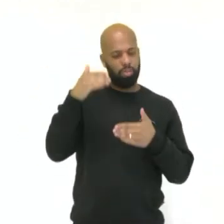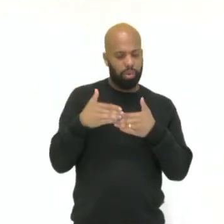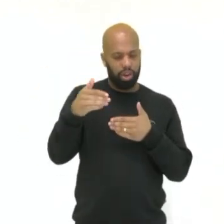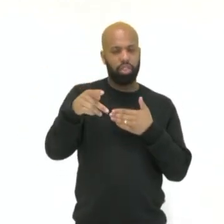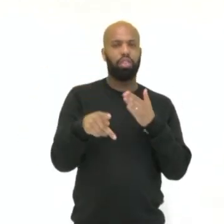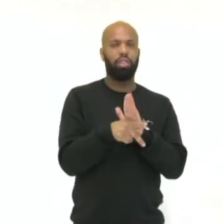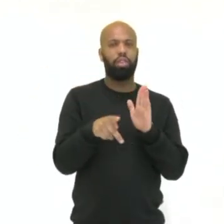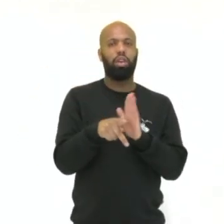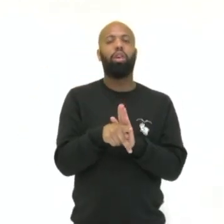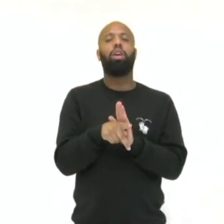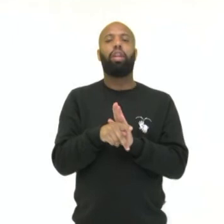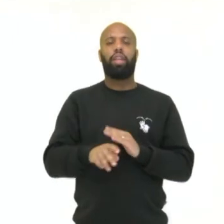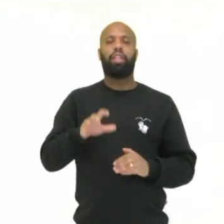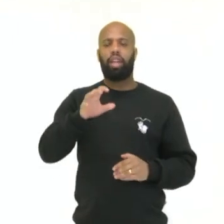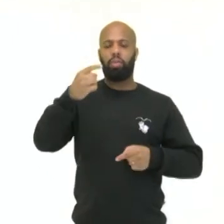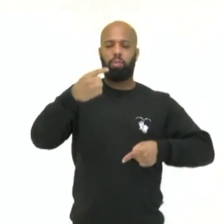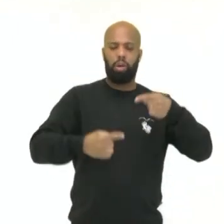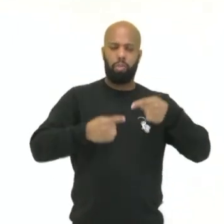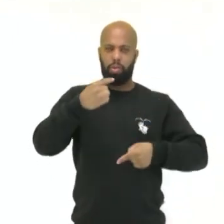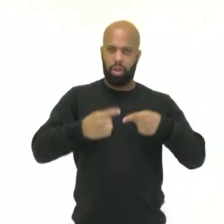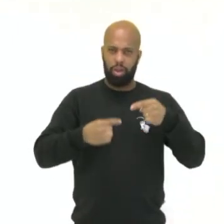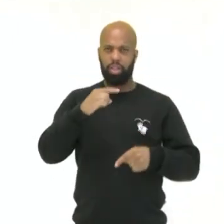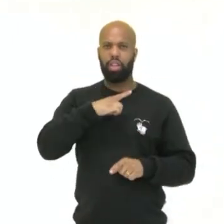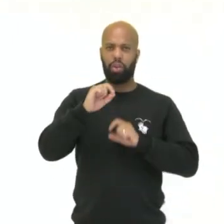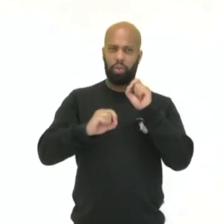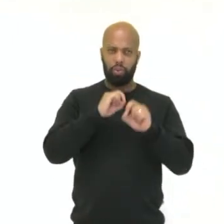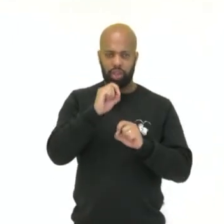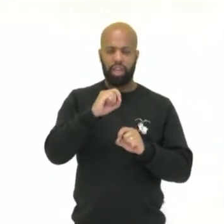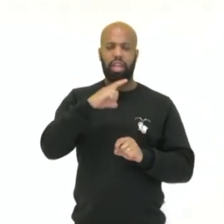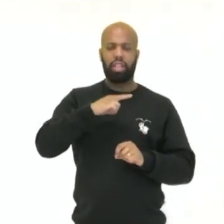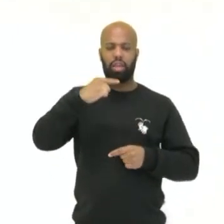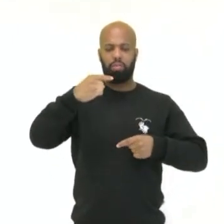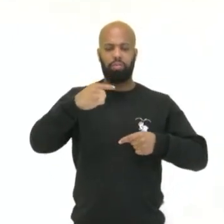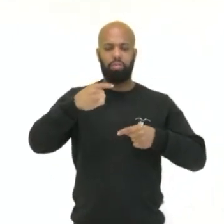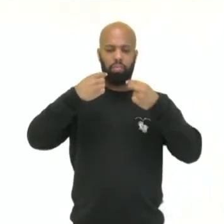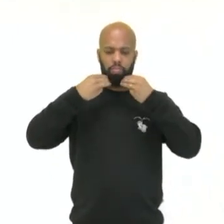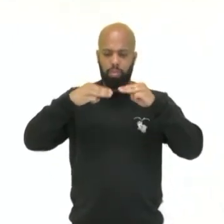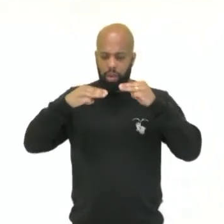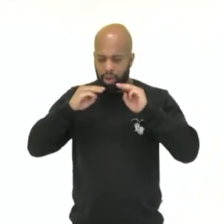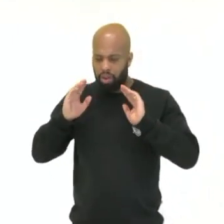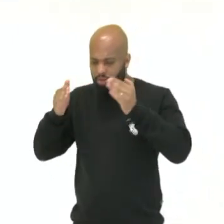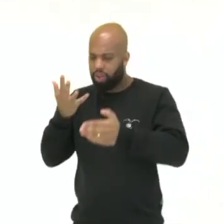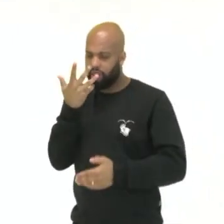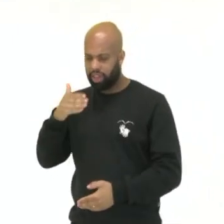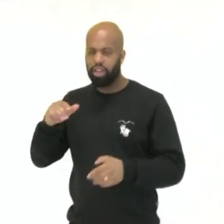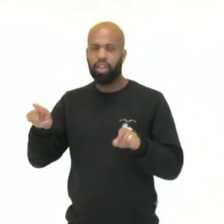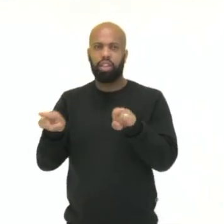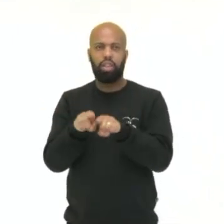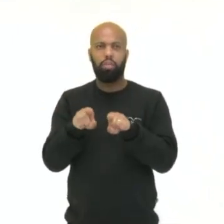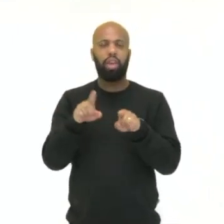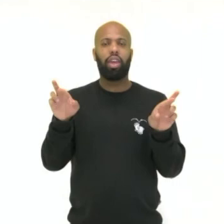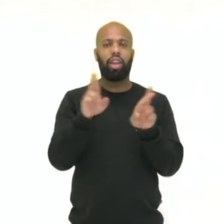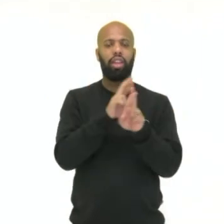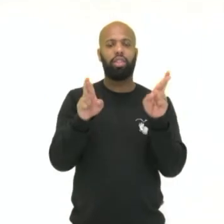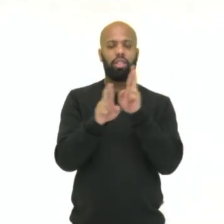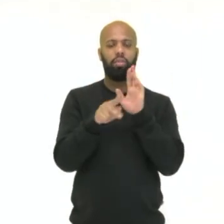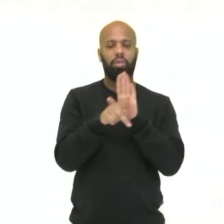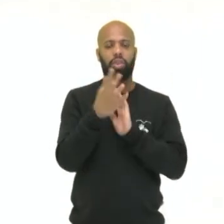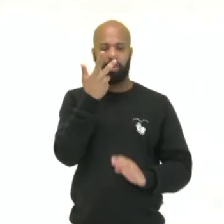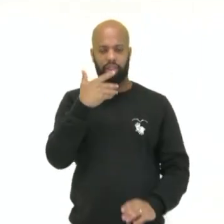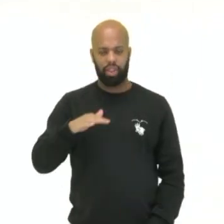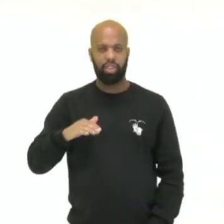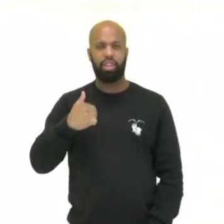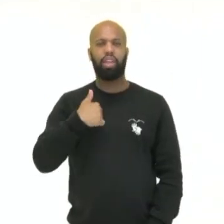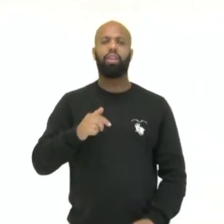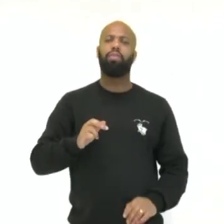discussões, a produção de uma reportagem sobre a publicidade comercial e a infância. Eu, como sempre, eu